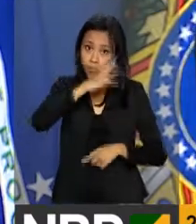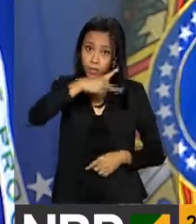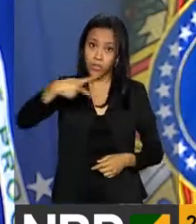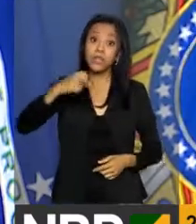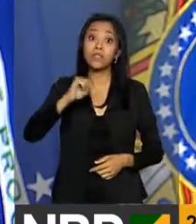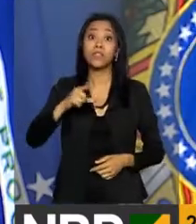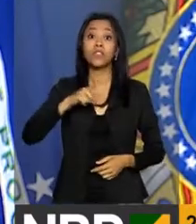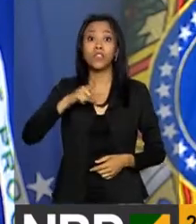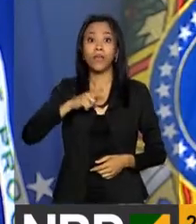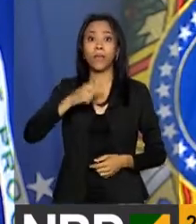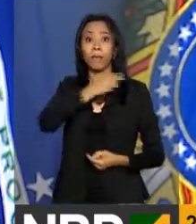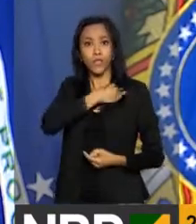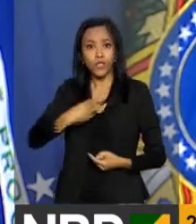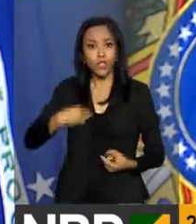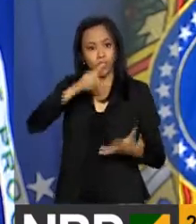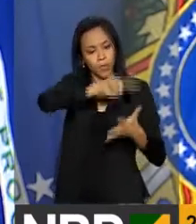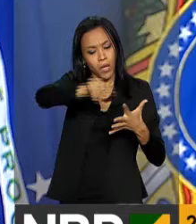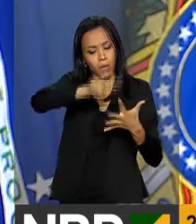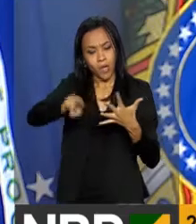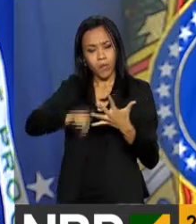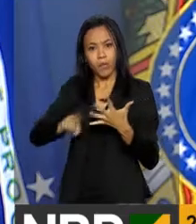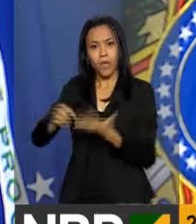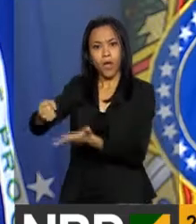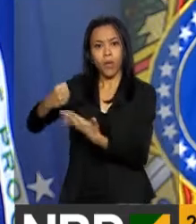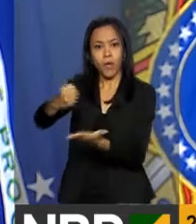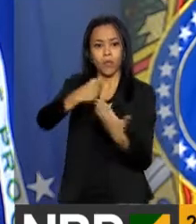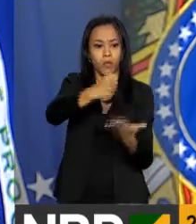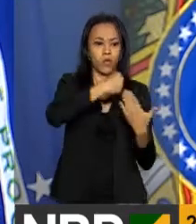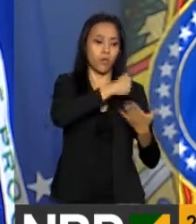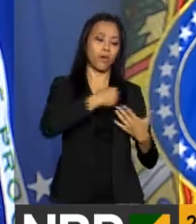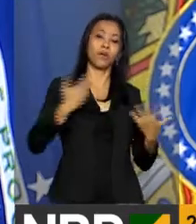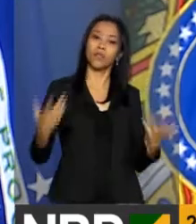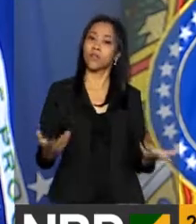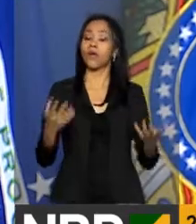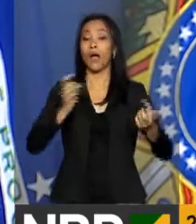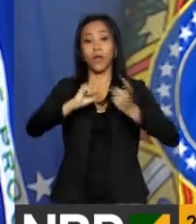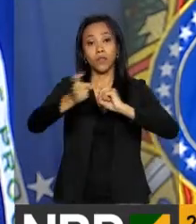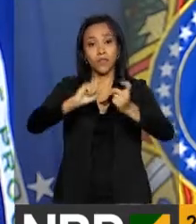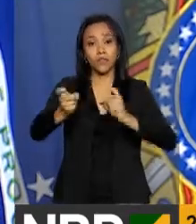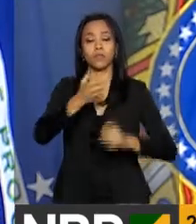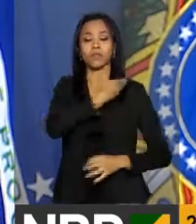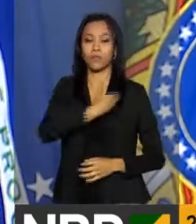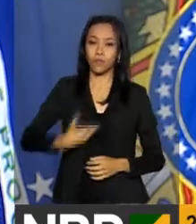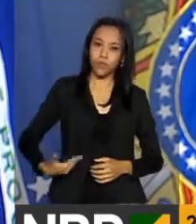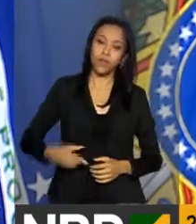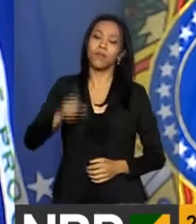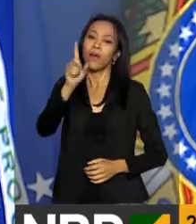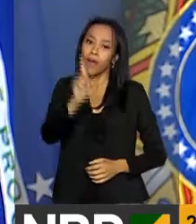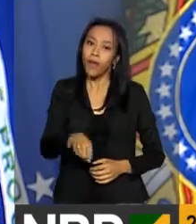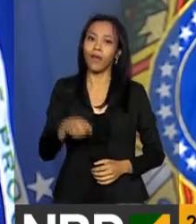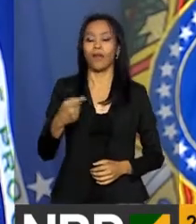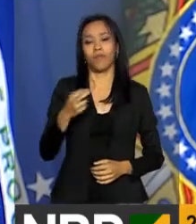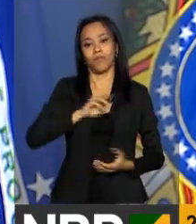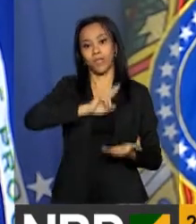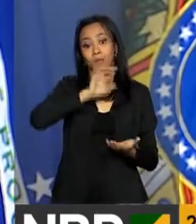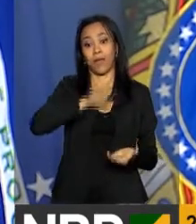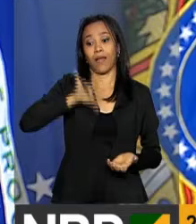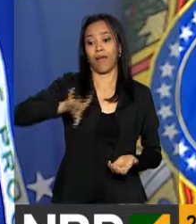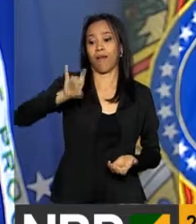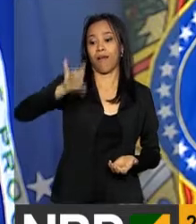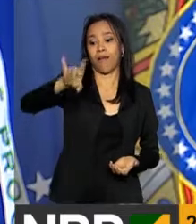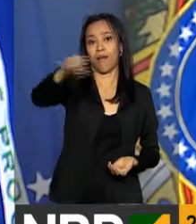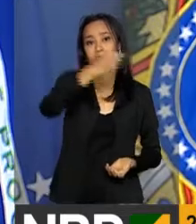ministros que com ele colabore a máquina pública é que na verdade dá o prestígio o governo então quero também